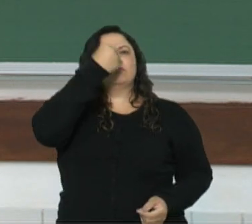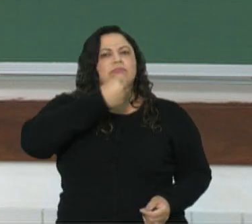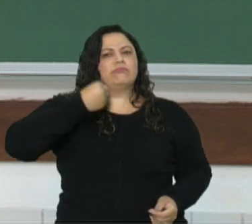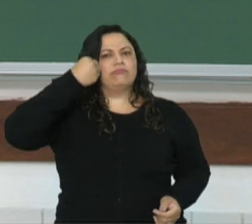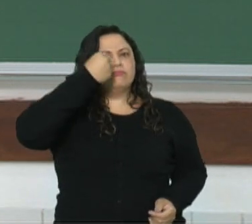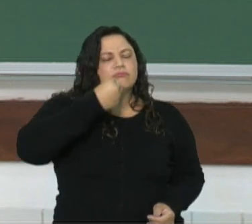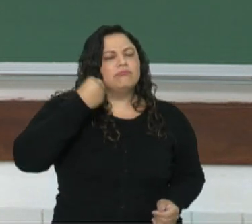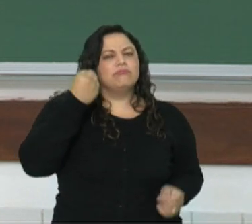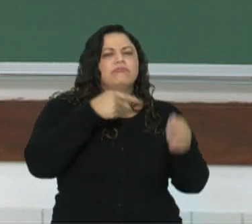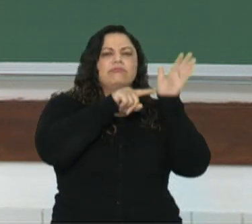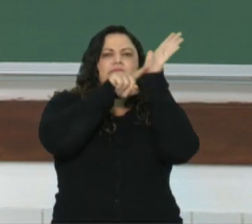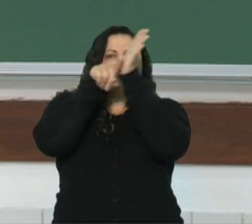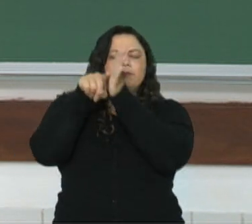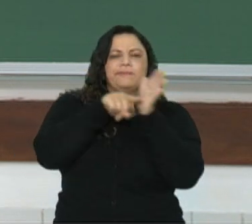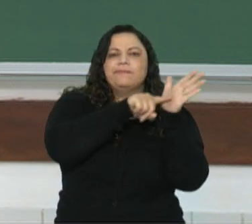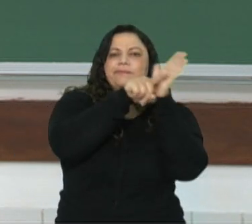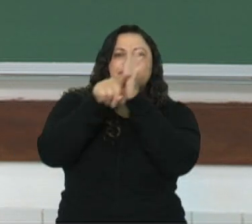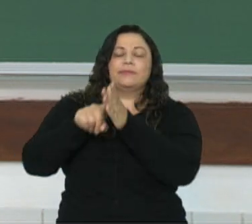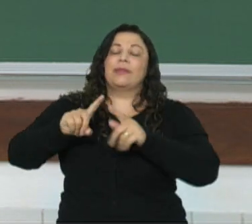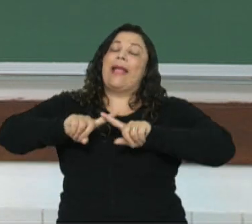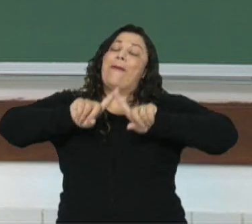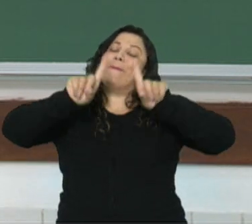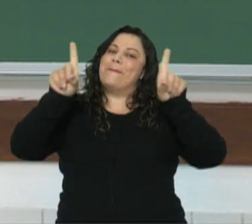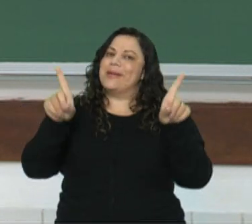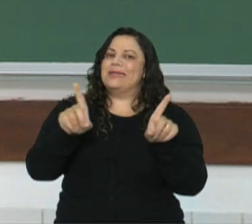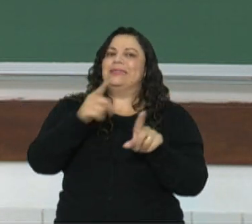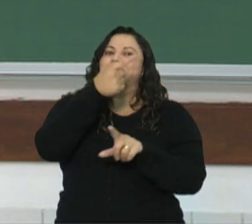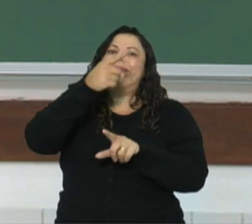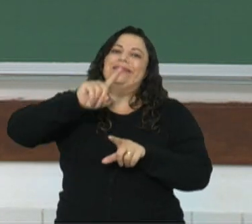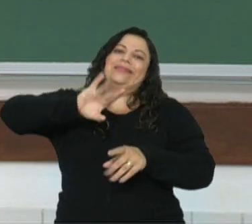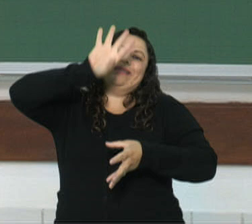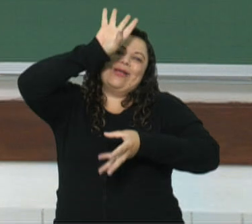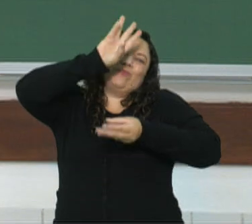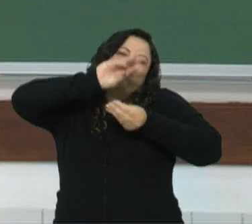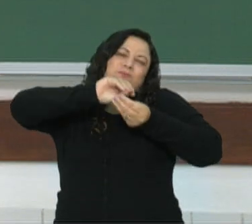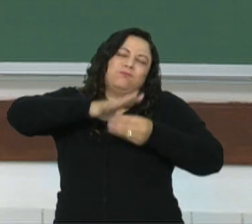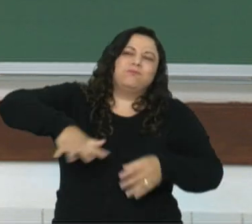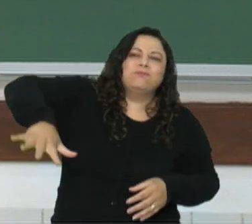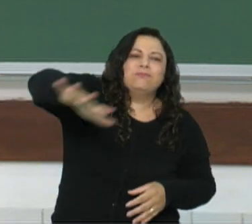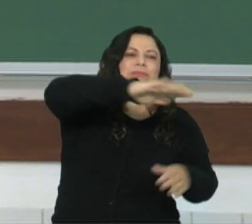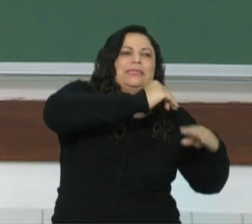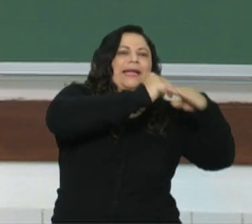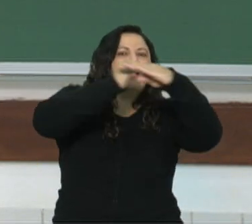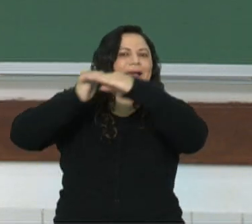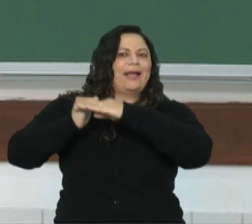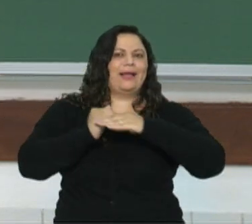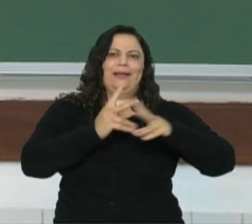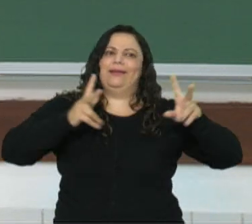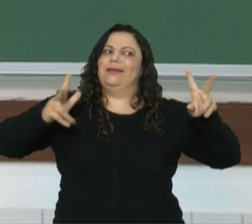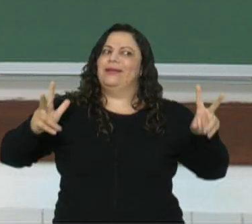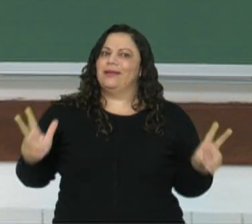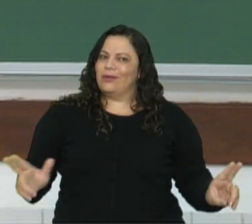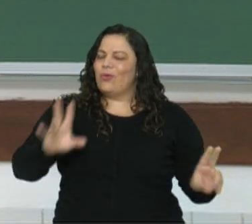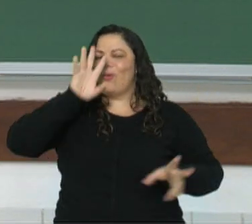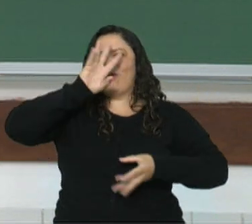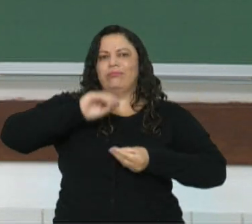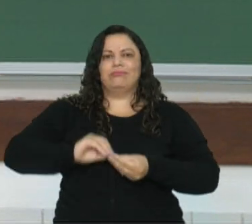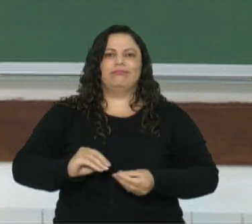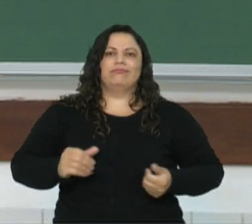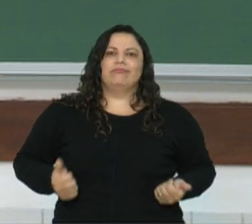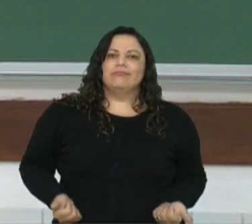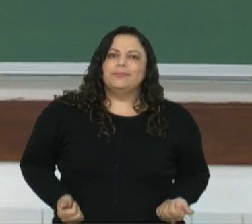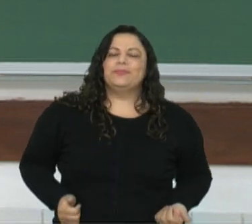experiência, mas não se apressar na generalização da conclusão.